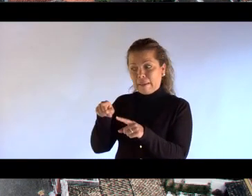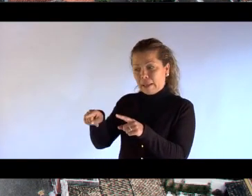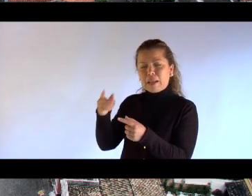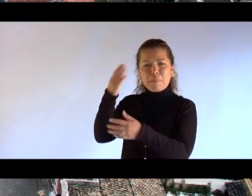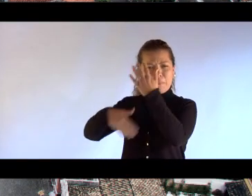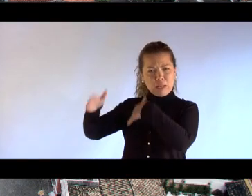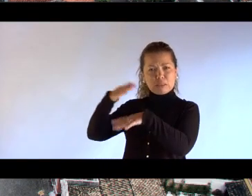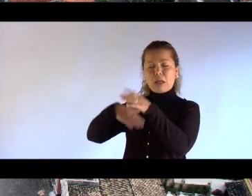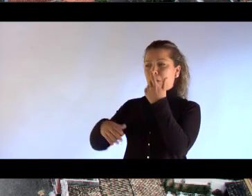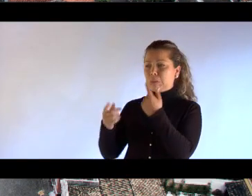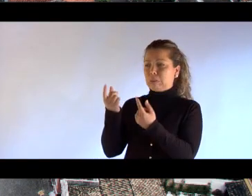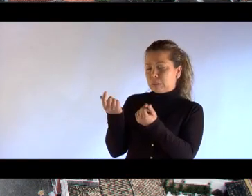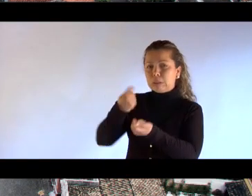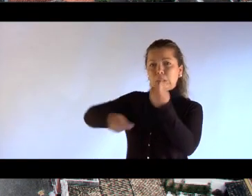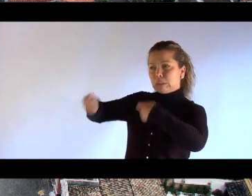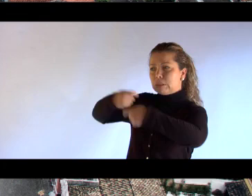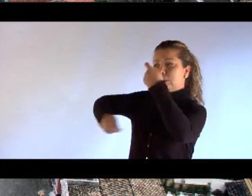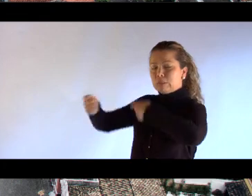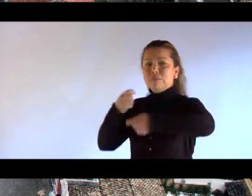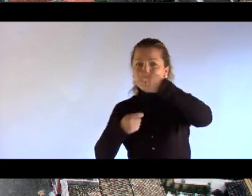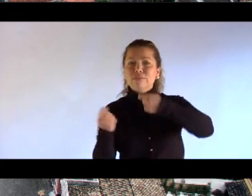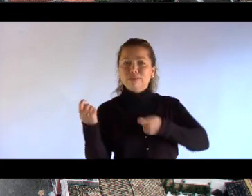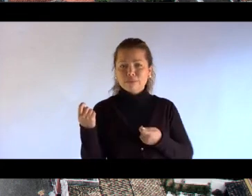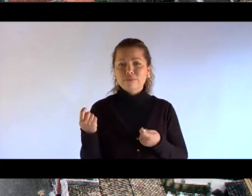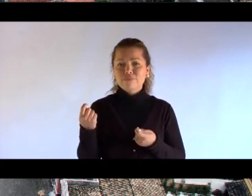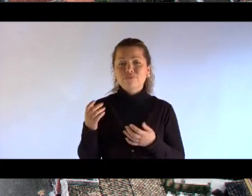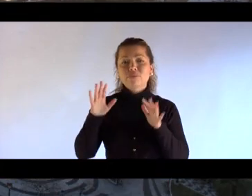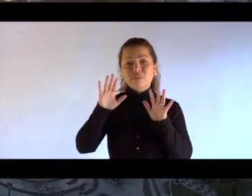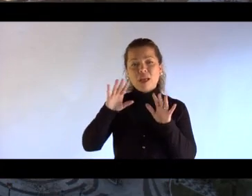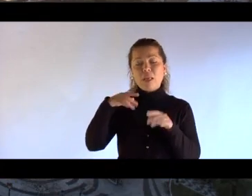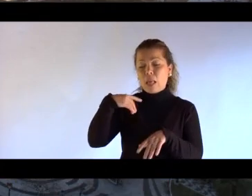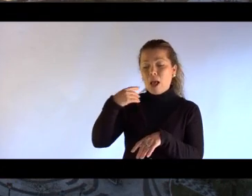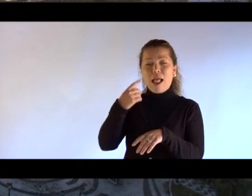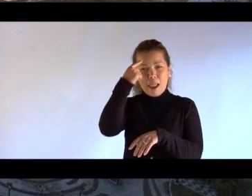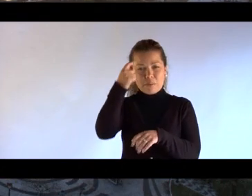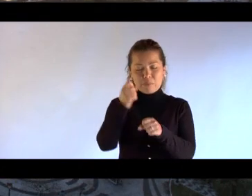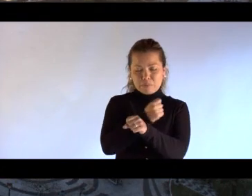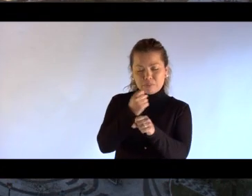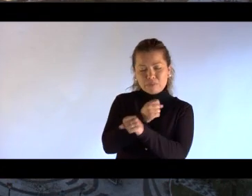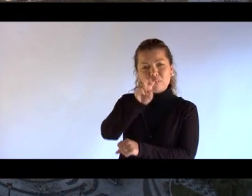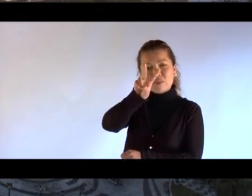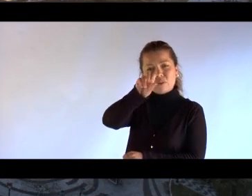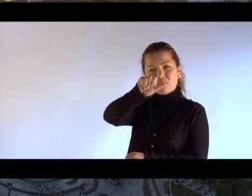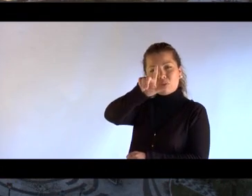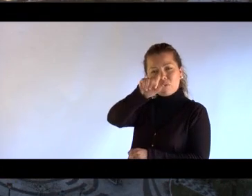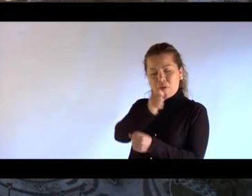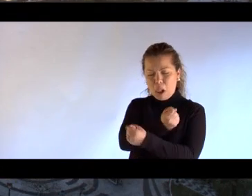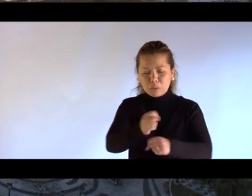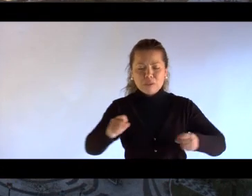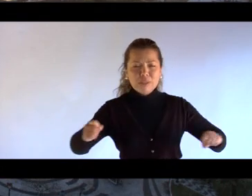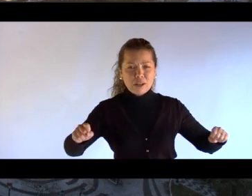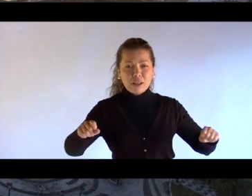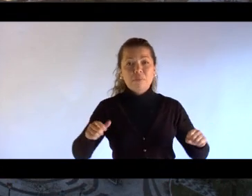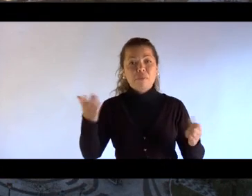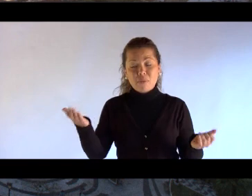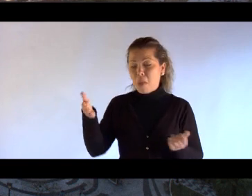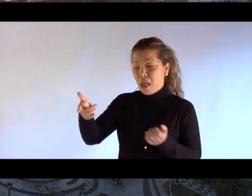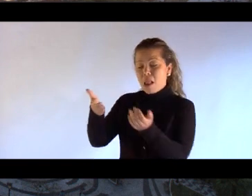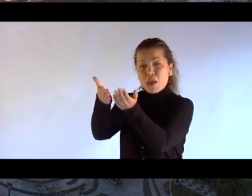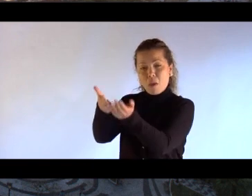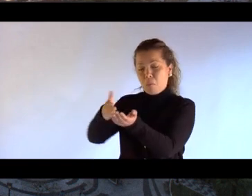por exemplo, garantiu ao núcleo urbano definitivo a proteção que fazia falta no Icapara. Além de proteção, garantiu